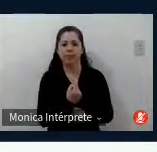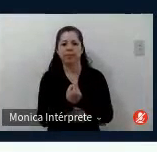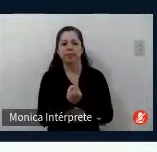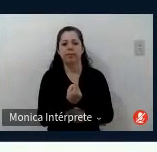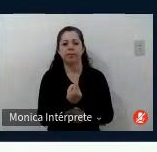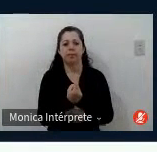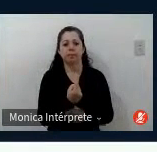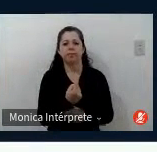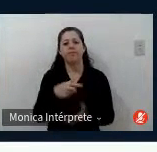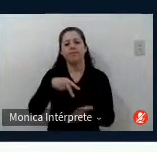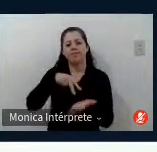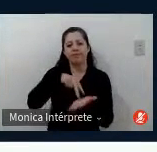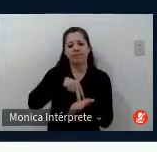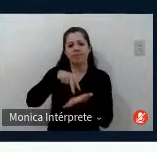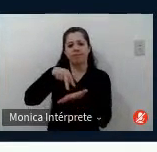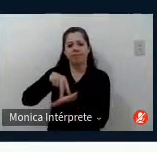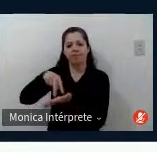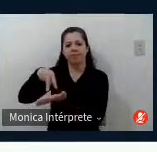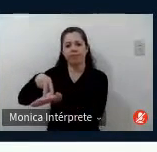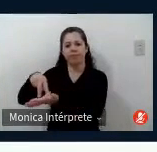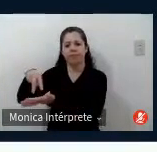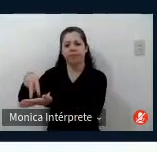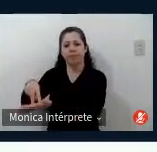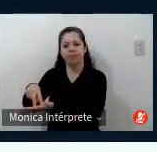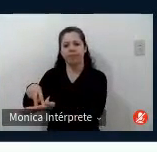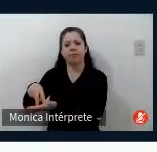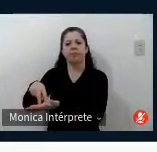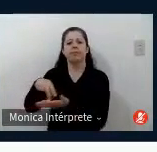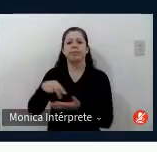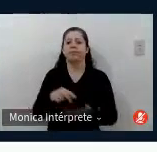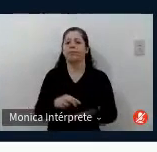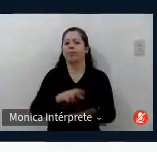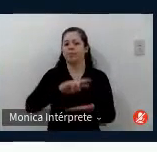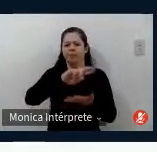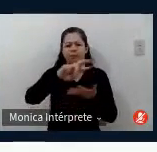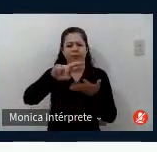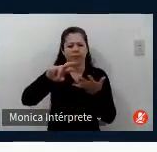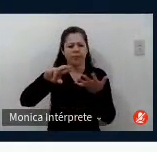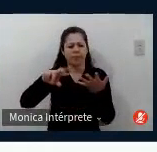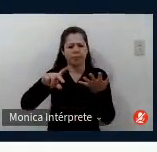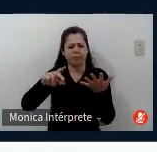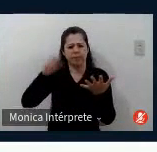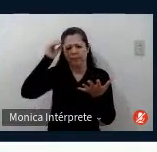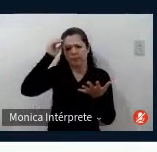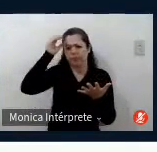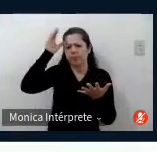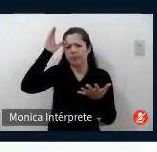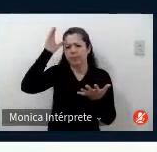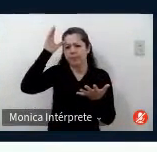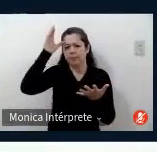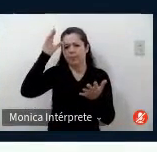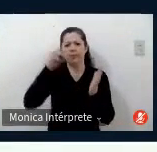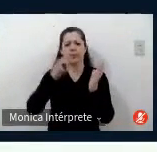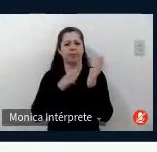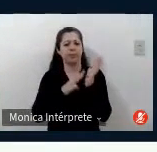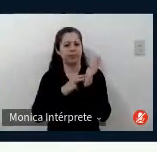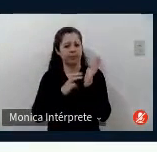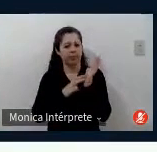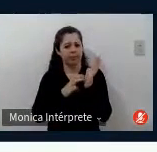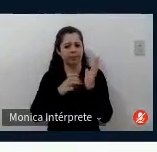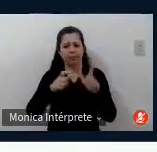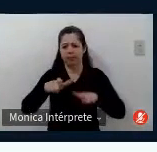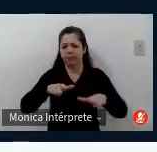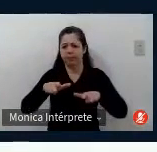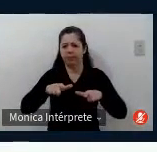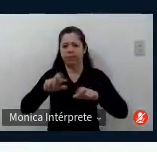atores com diferentes ontologias, diferentes epistemologias e metodologias de trabalho, né,